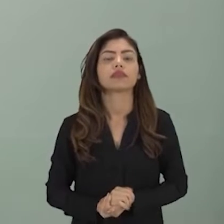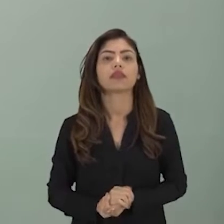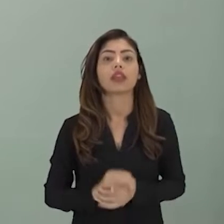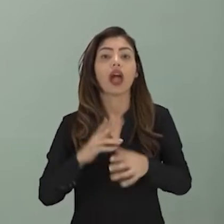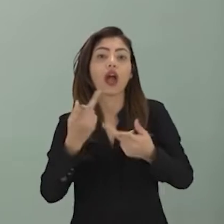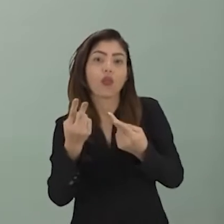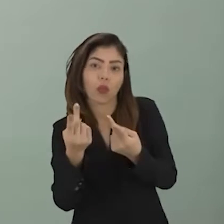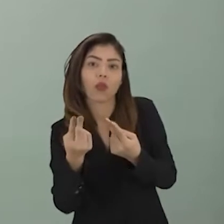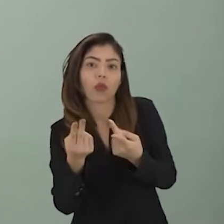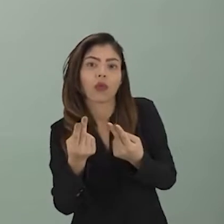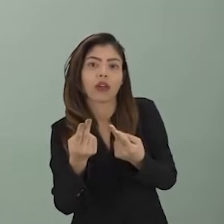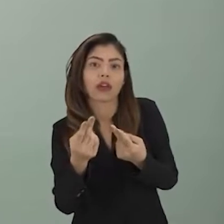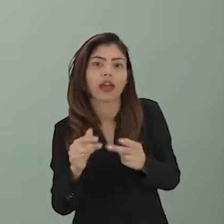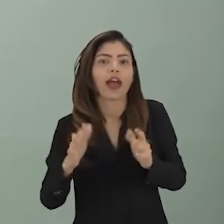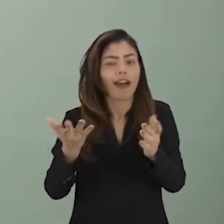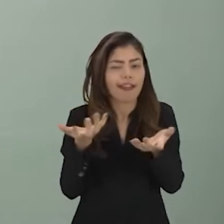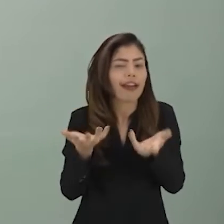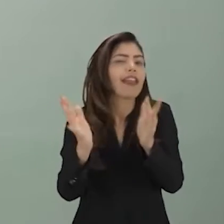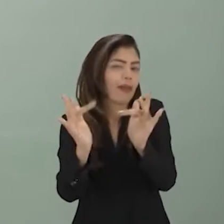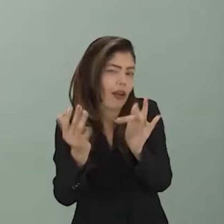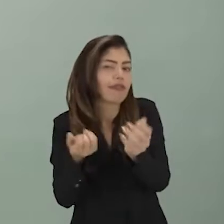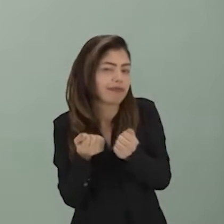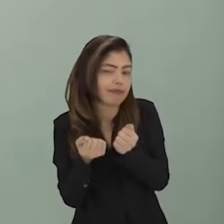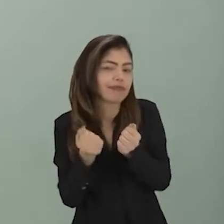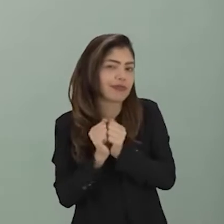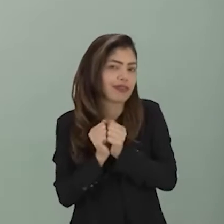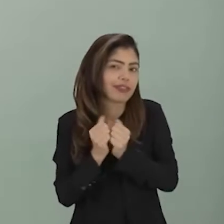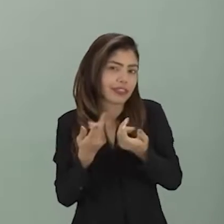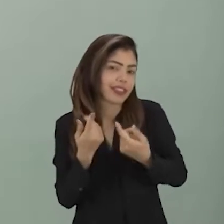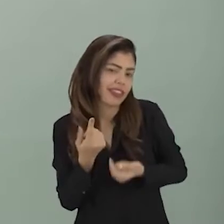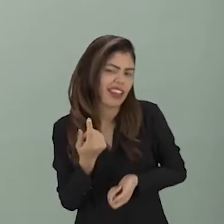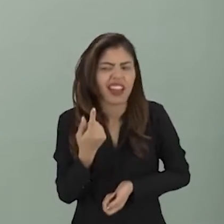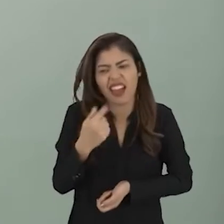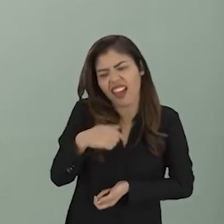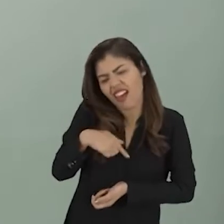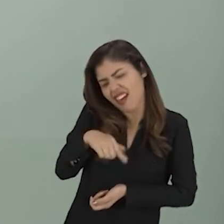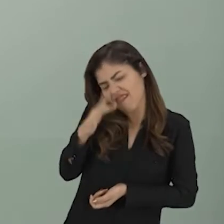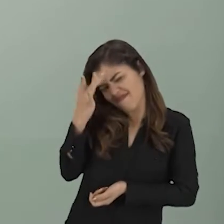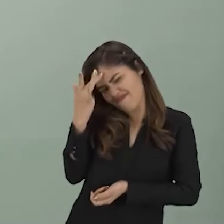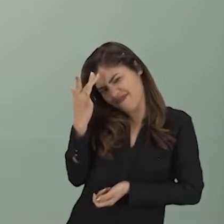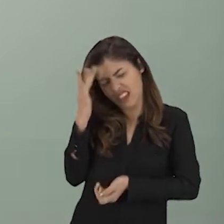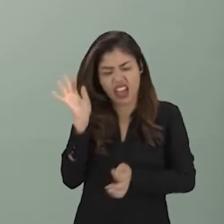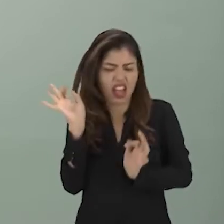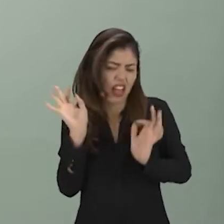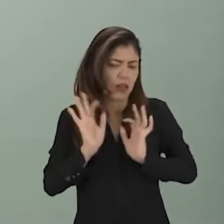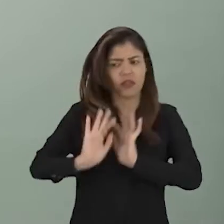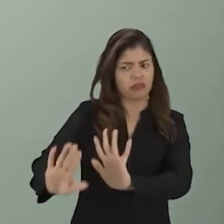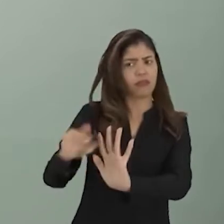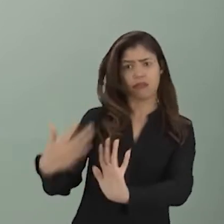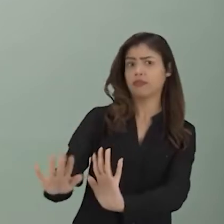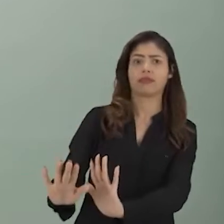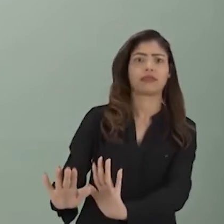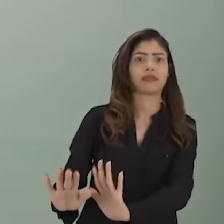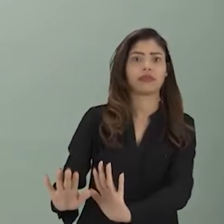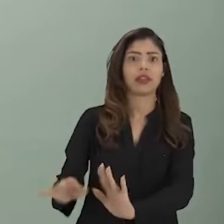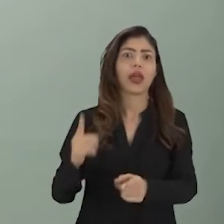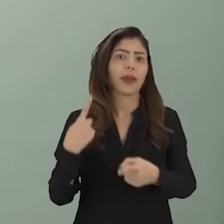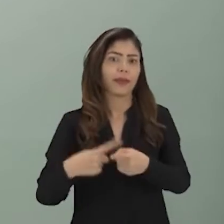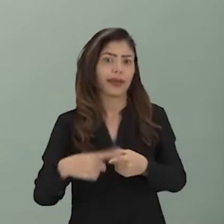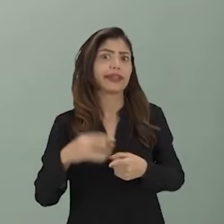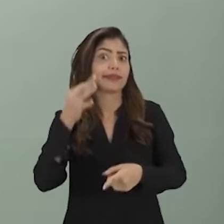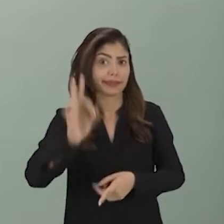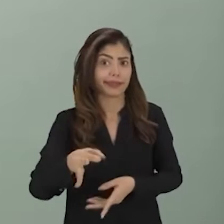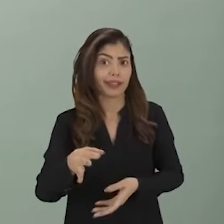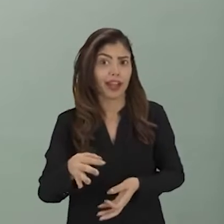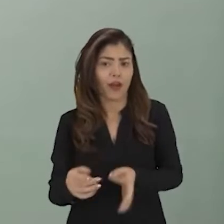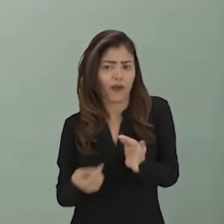É igual... Quer namorar comigo? Bem, quero, acho, né? Sai fora, porque com certeza,